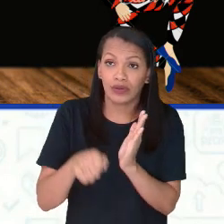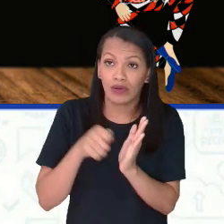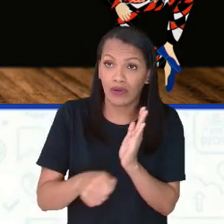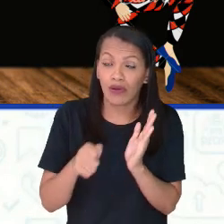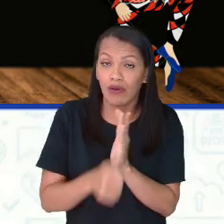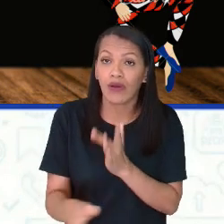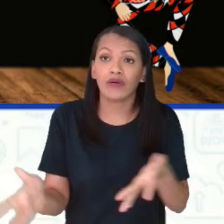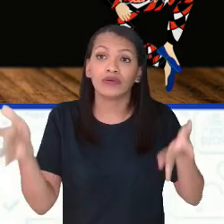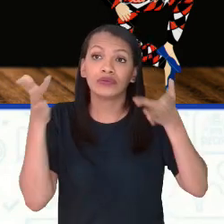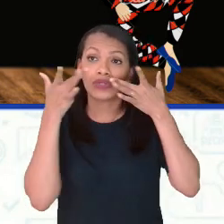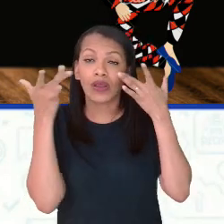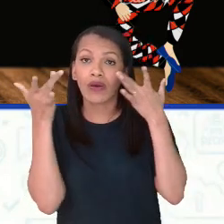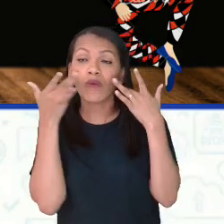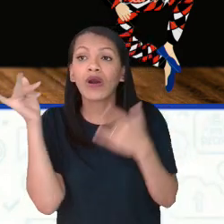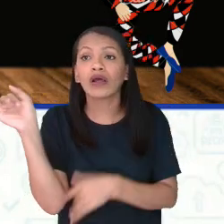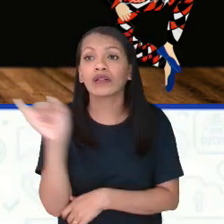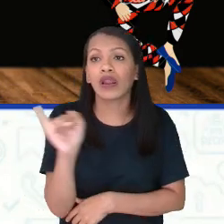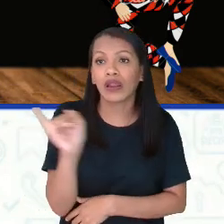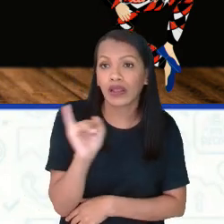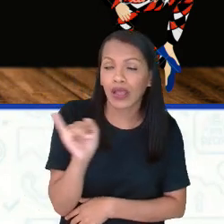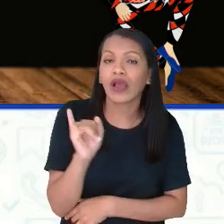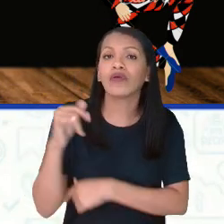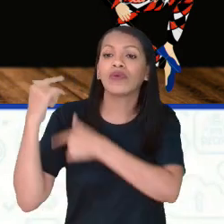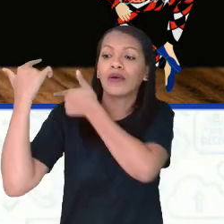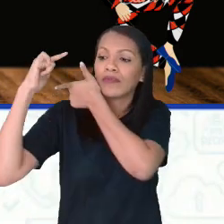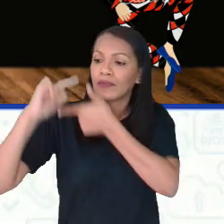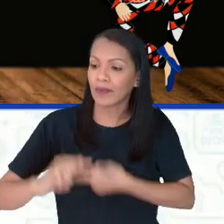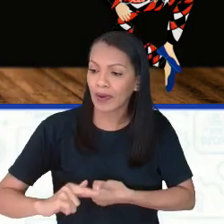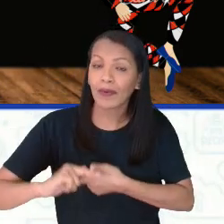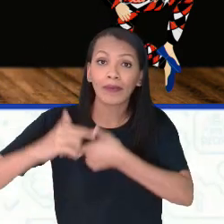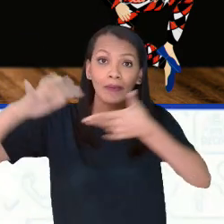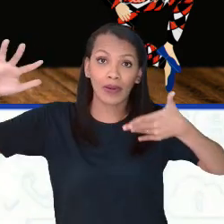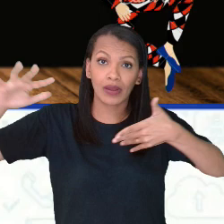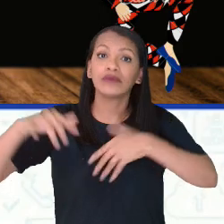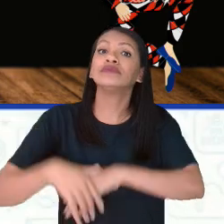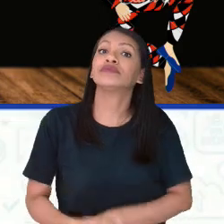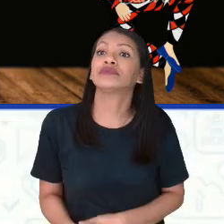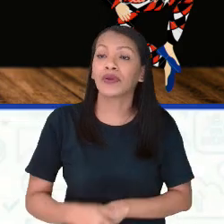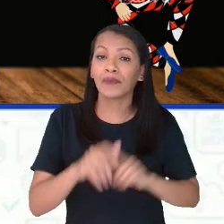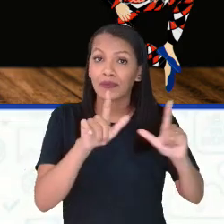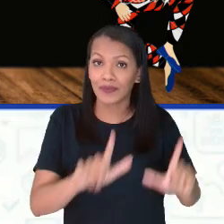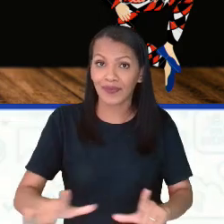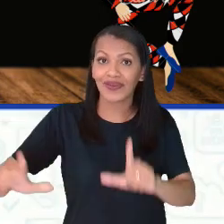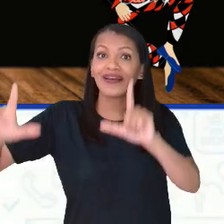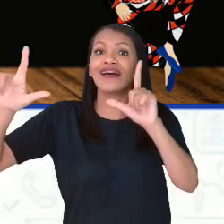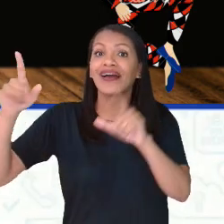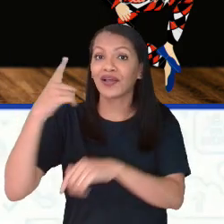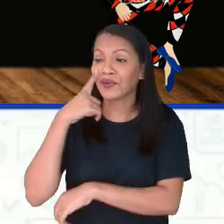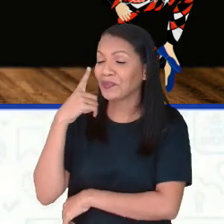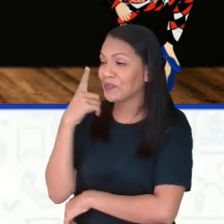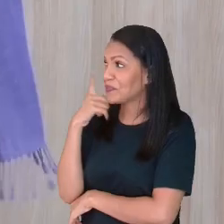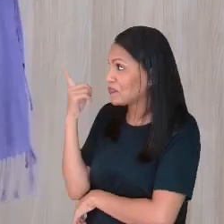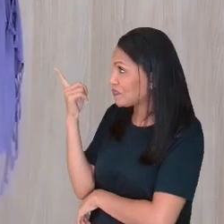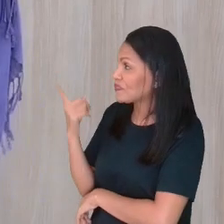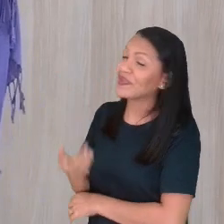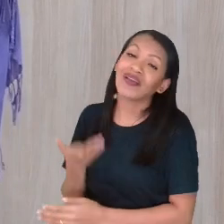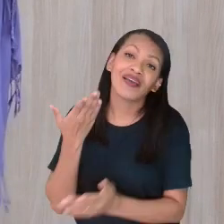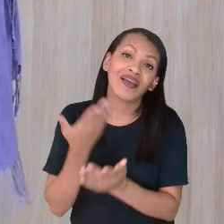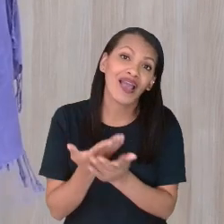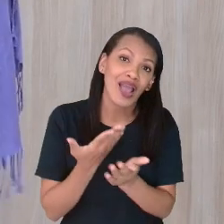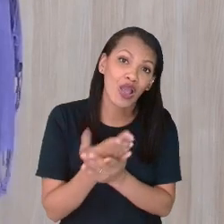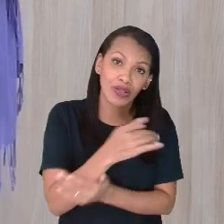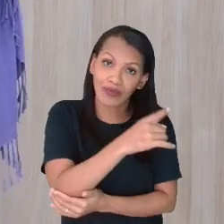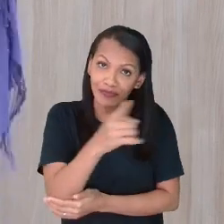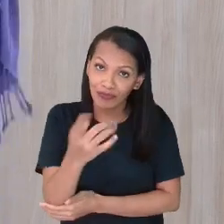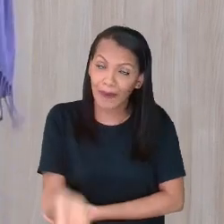italiano, clássico, moderno. Gente, eu trouxe só para a gente relembrar, inclusive este slide é o slide da aula de